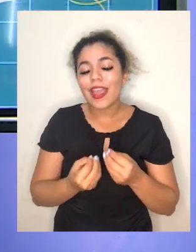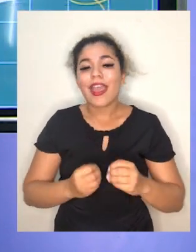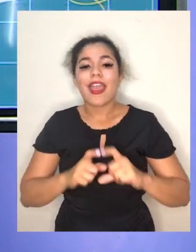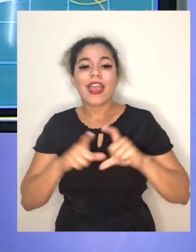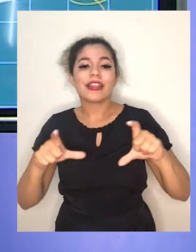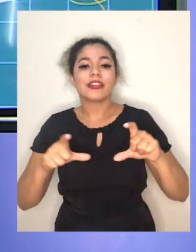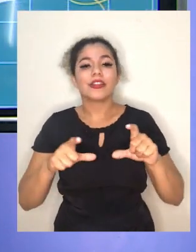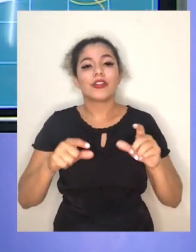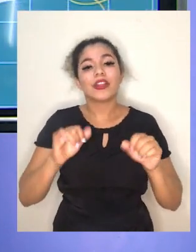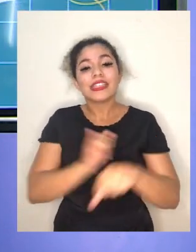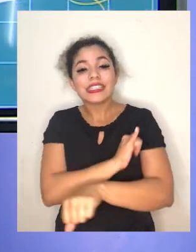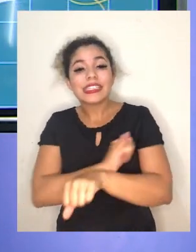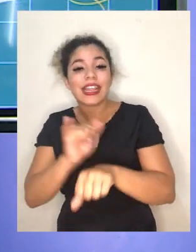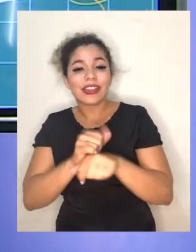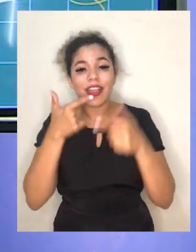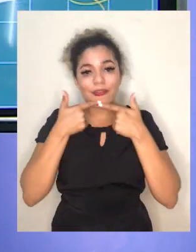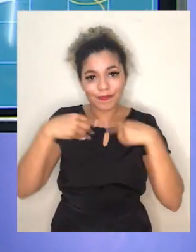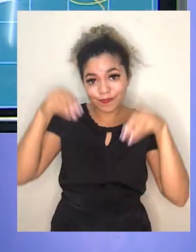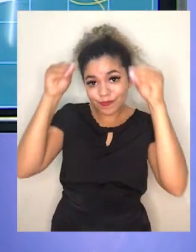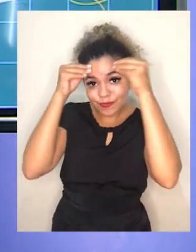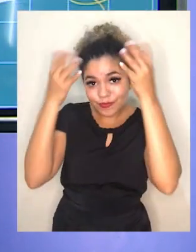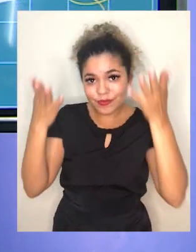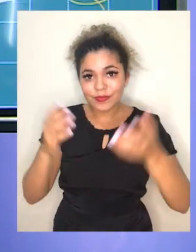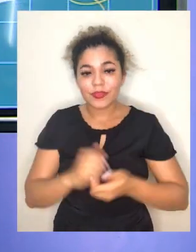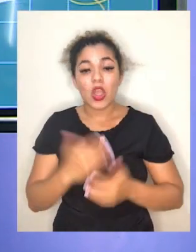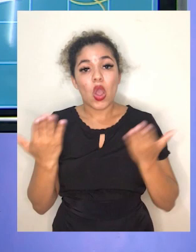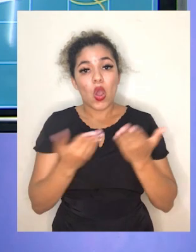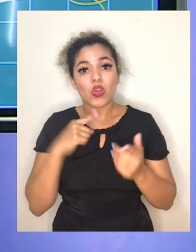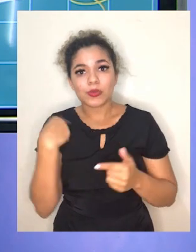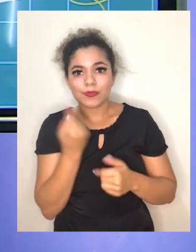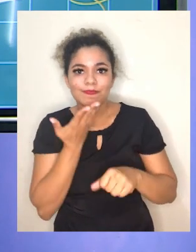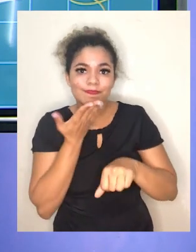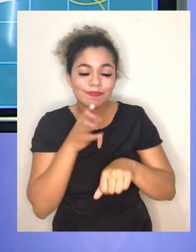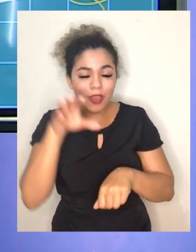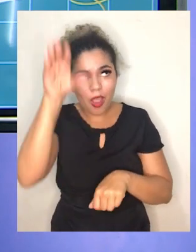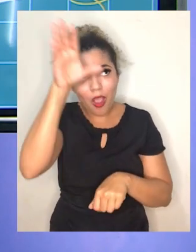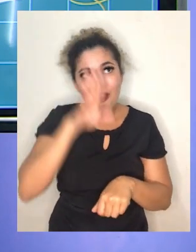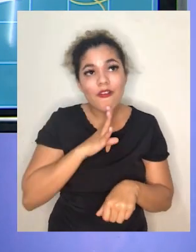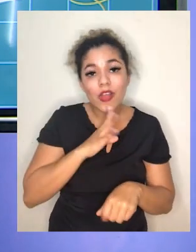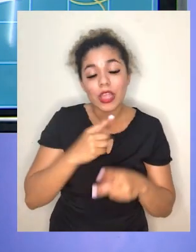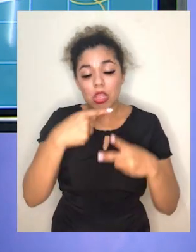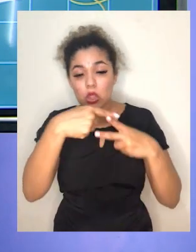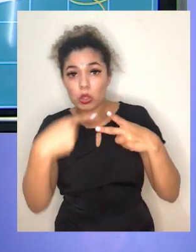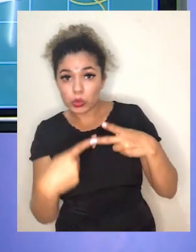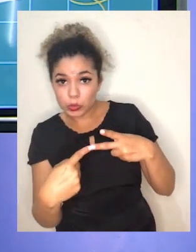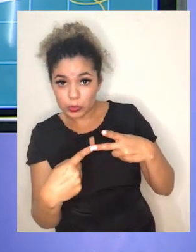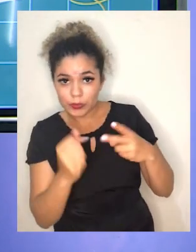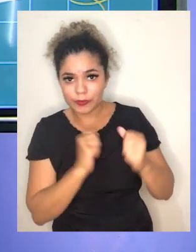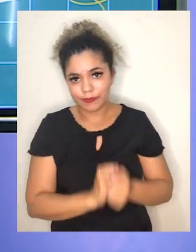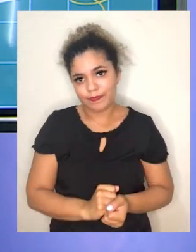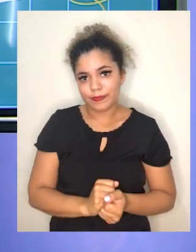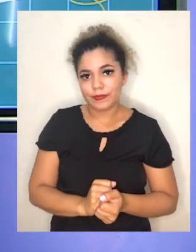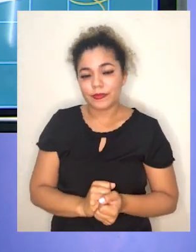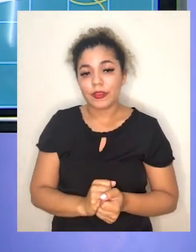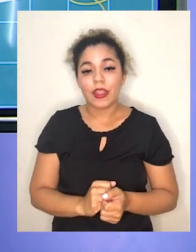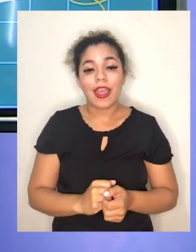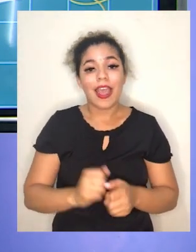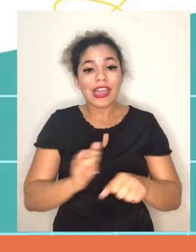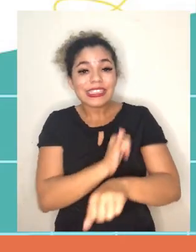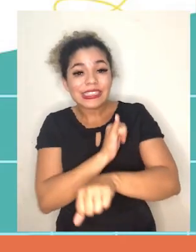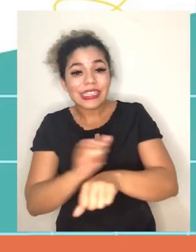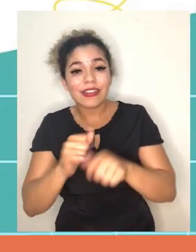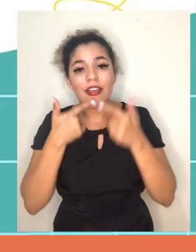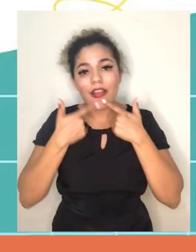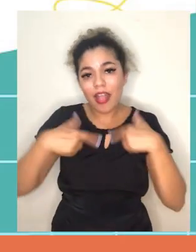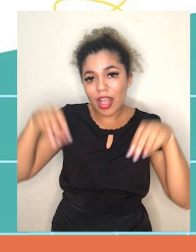expressões são figuras de linguagem, tá bom? E hoje nós vamos conhecer duas figuras de linguagem. As